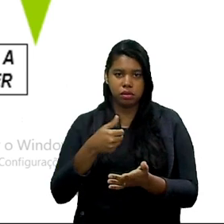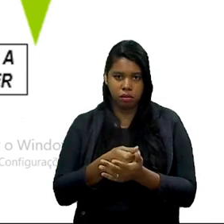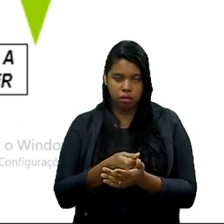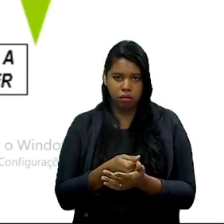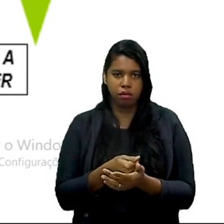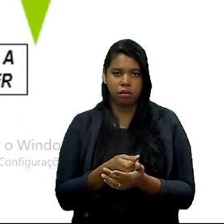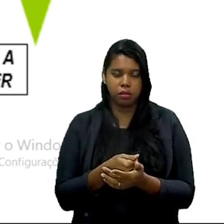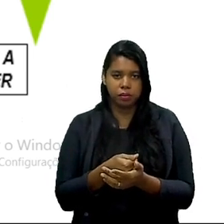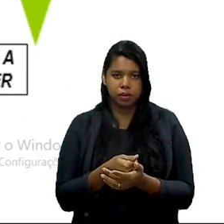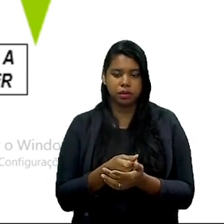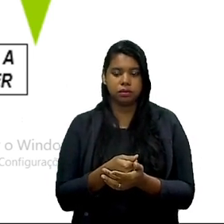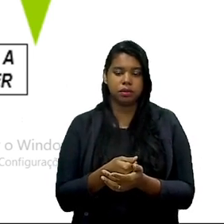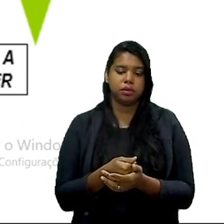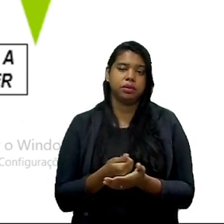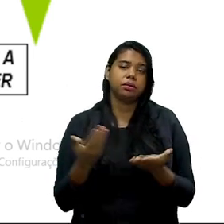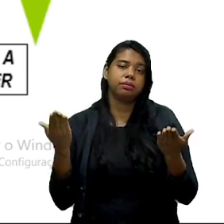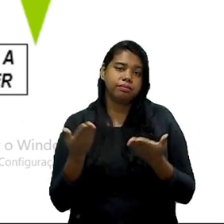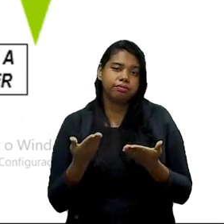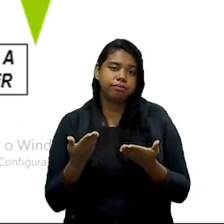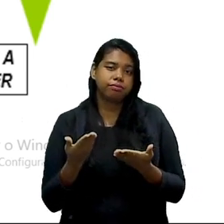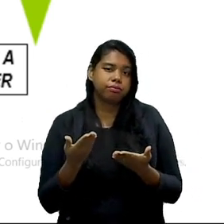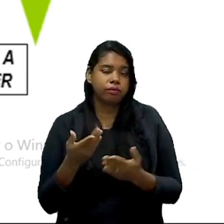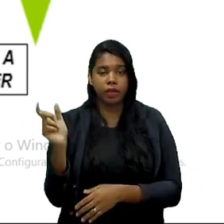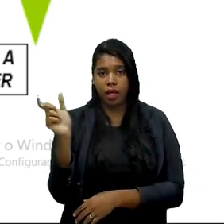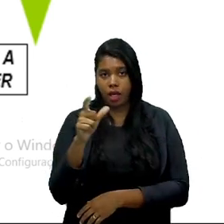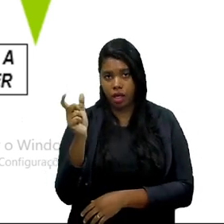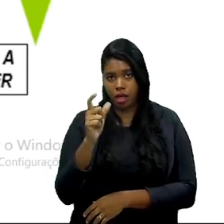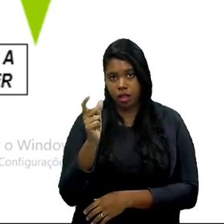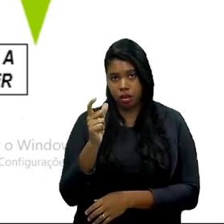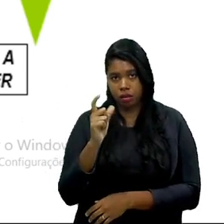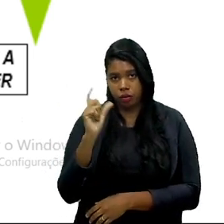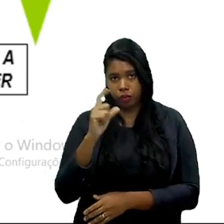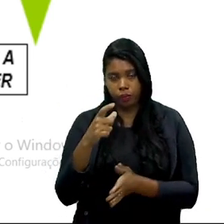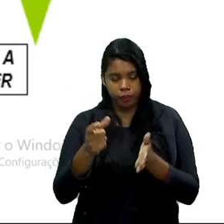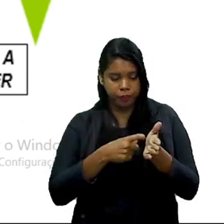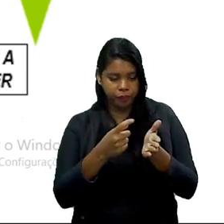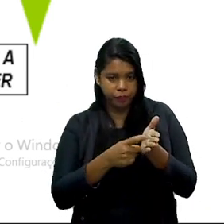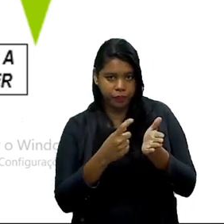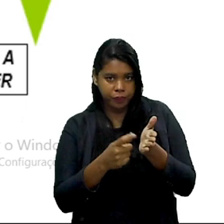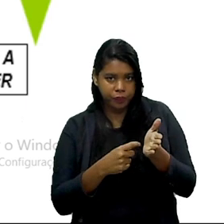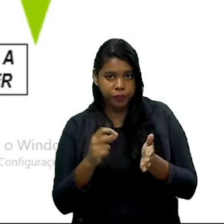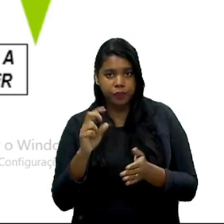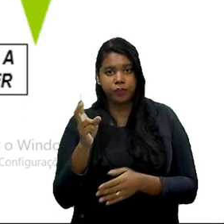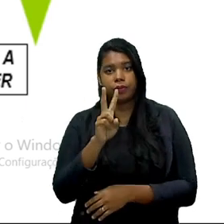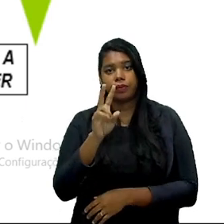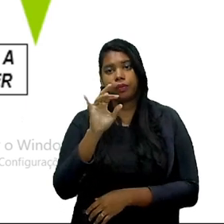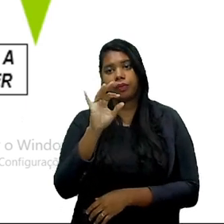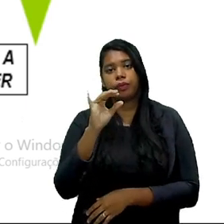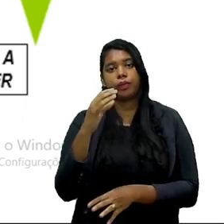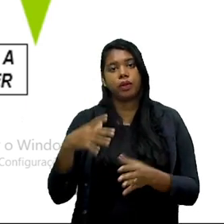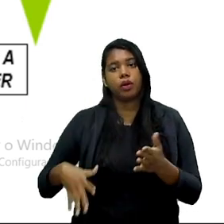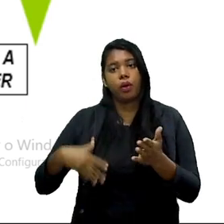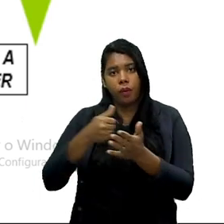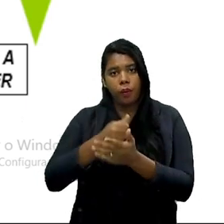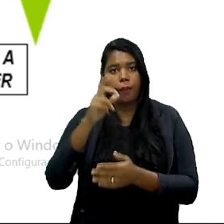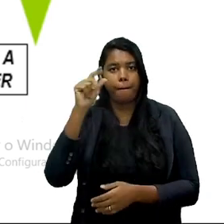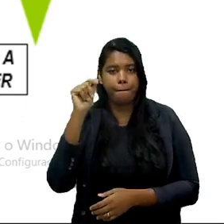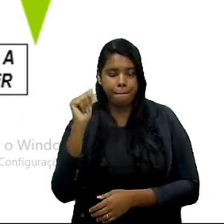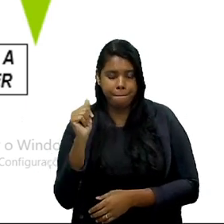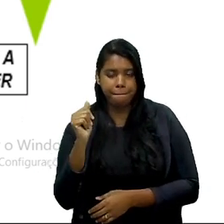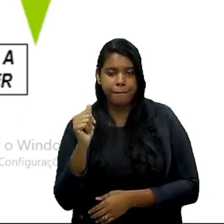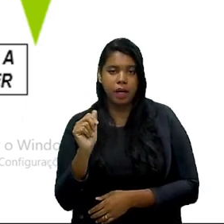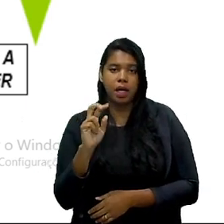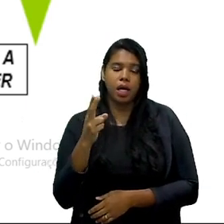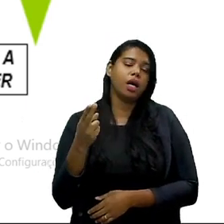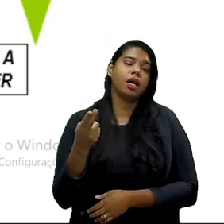pode ser a prazo ou à vista, né? Quando a compra é à vista, ele usa o recurso do caixa. Quando é a prazo,